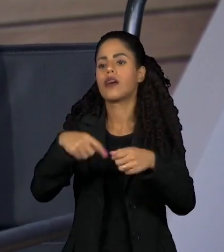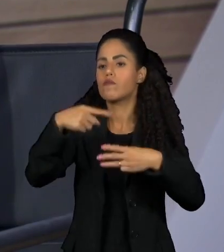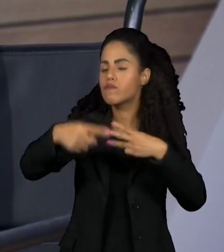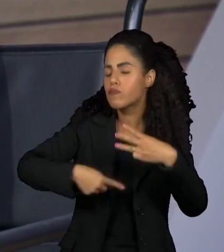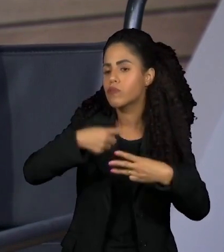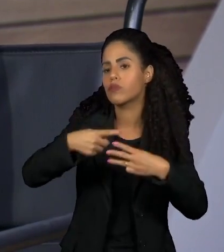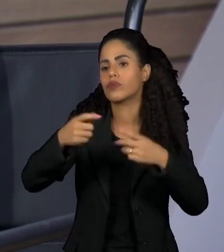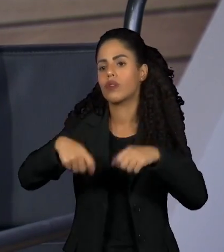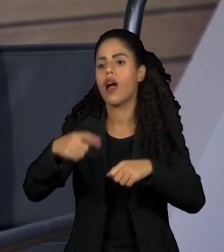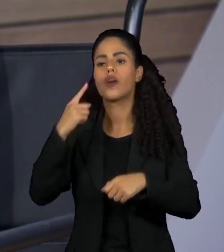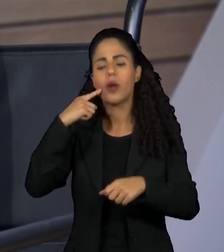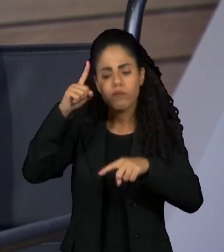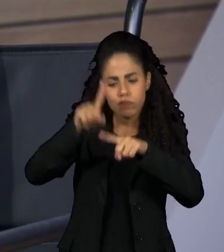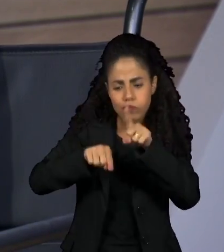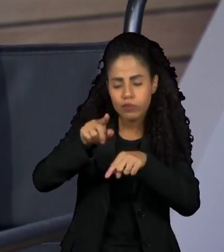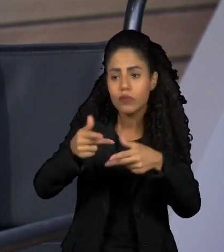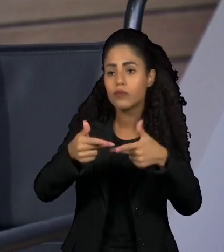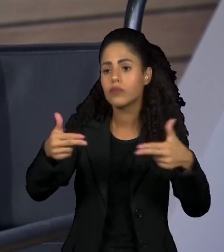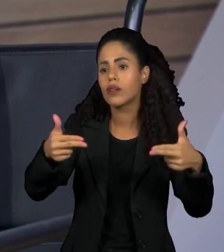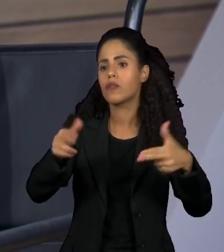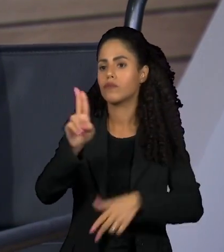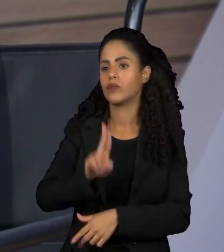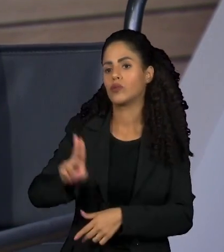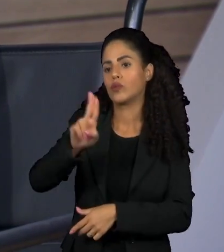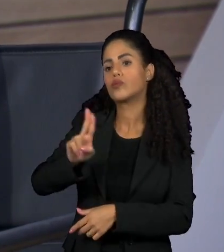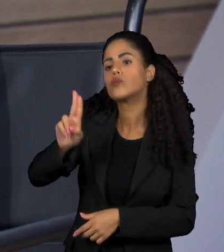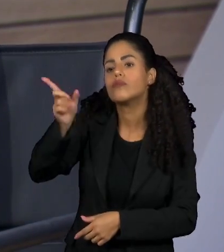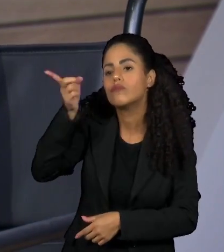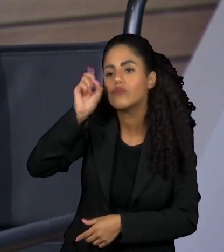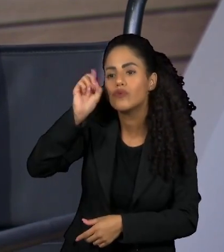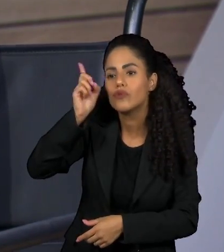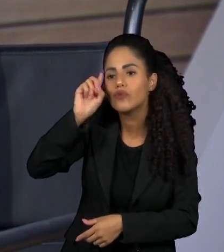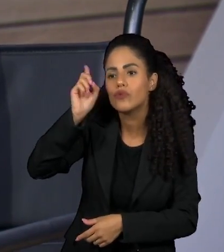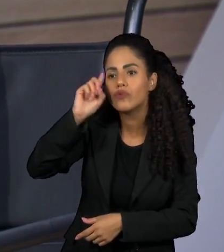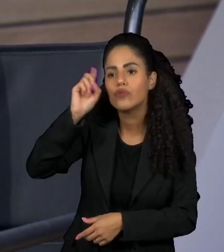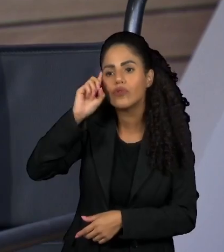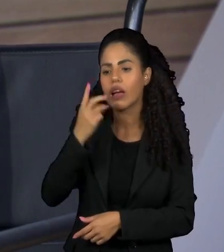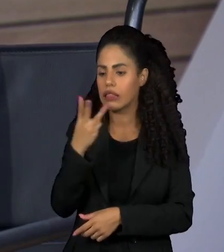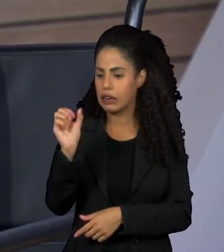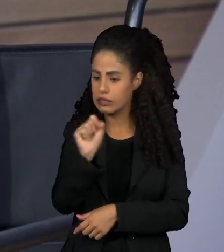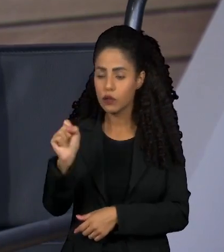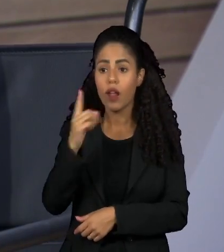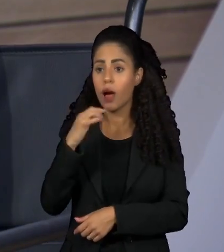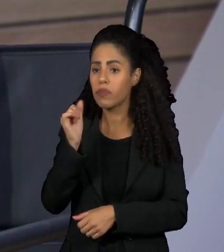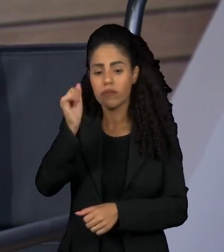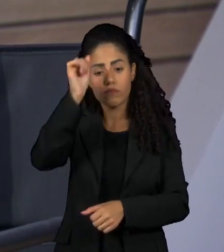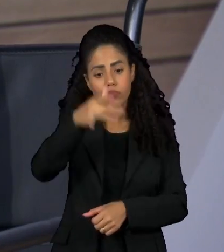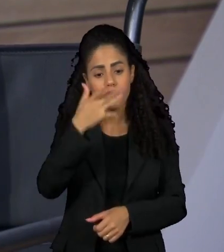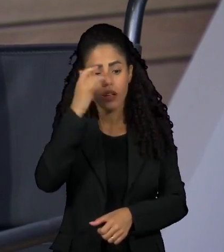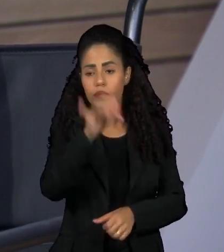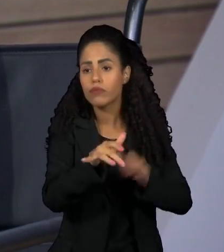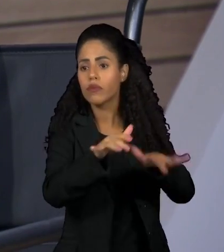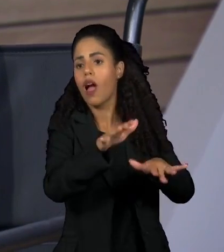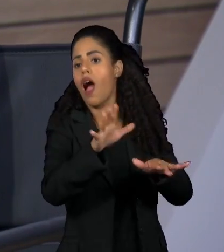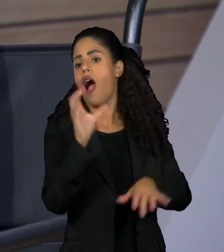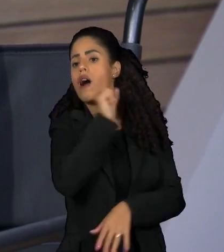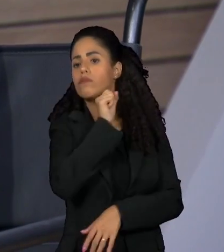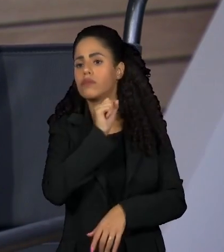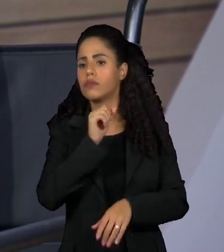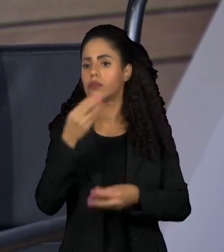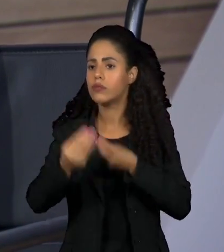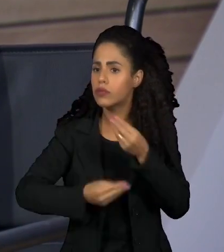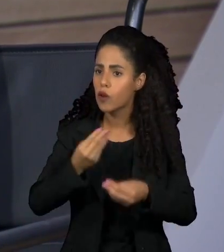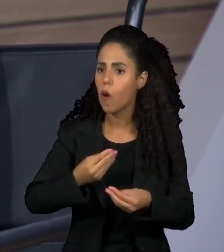livre desses produtos que você usa, consome em 30 segundos e ficam 500 anos para se degradar. Então,